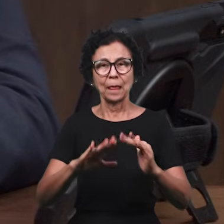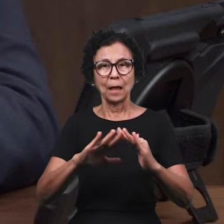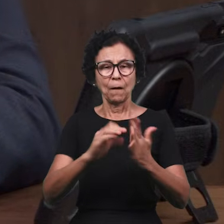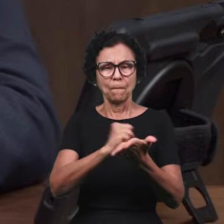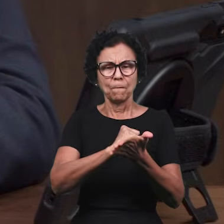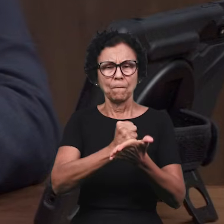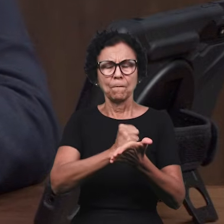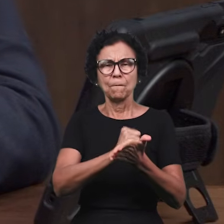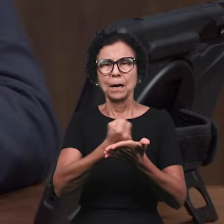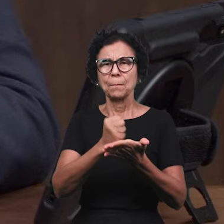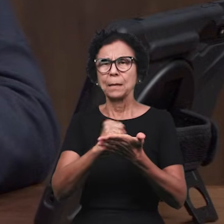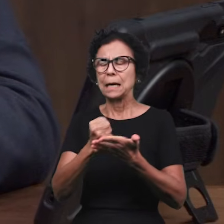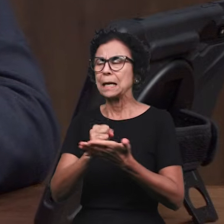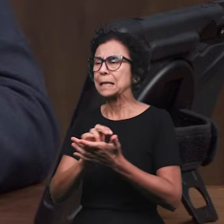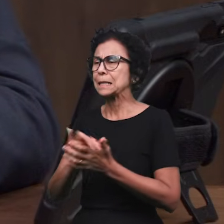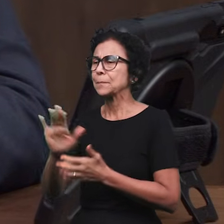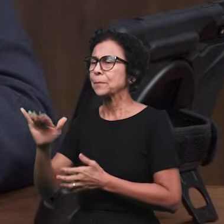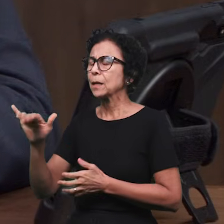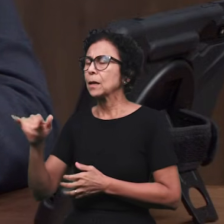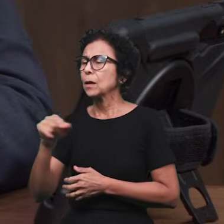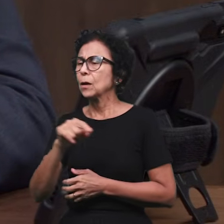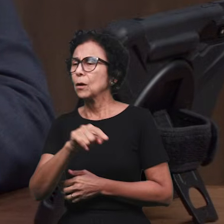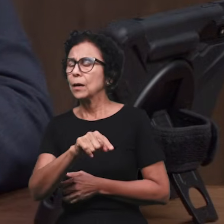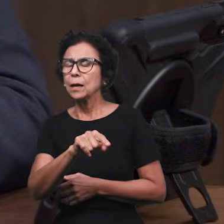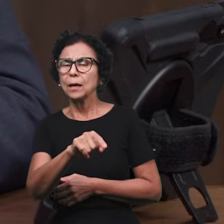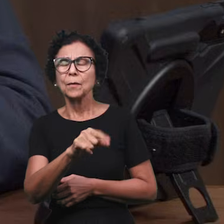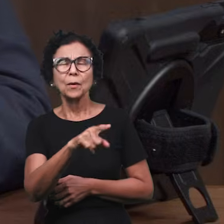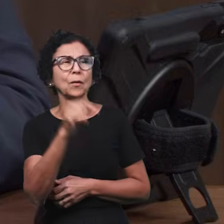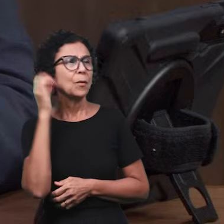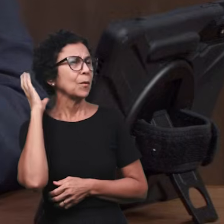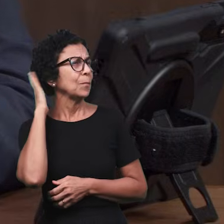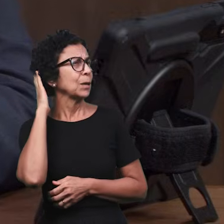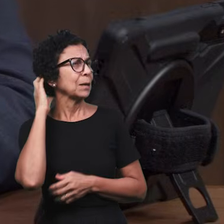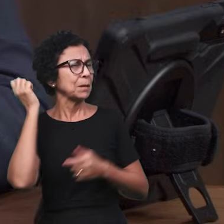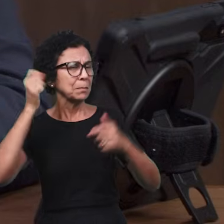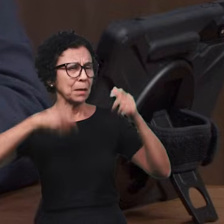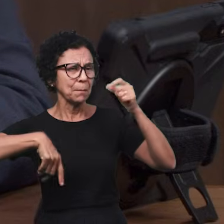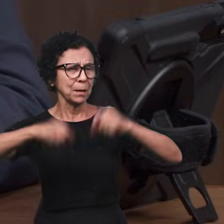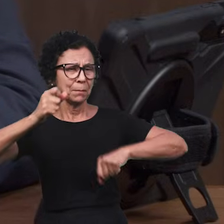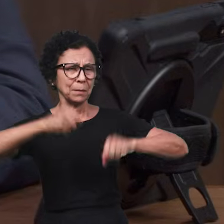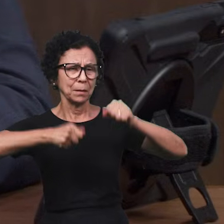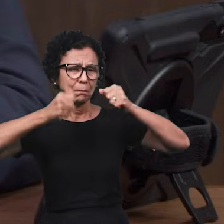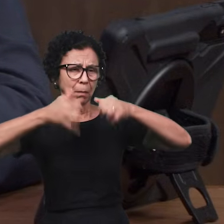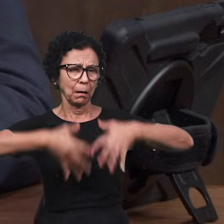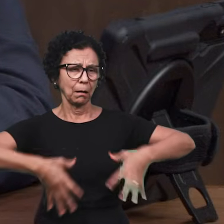me dá um negócio aí pra... O meu cabelo tá caindo, aí a pessoa